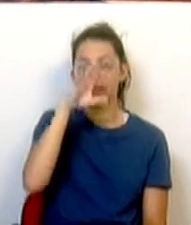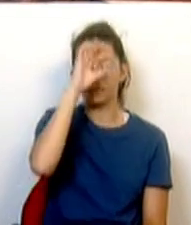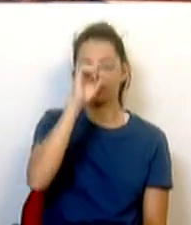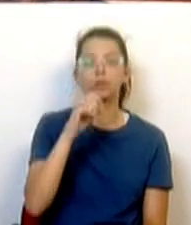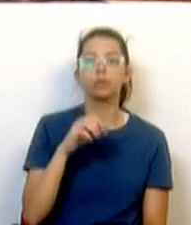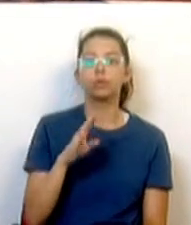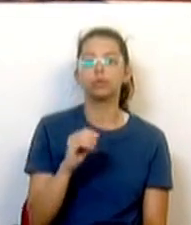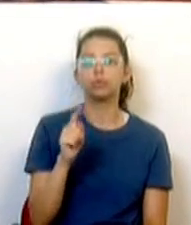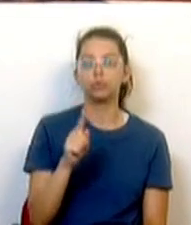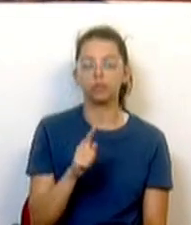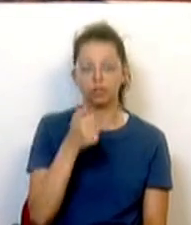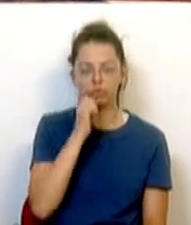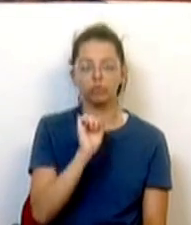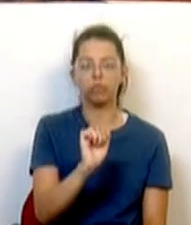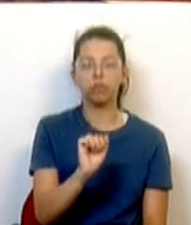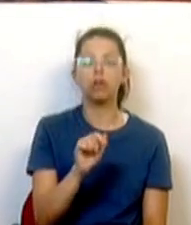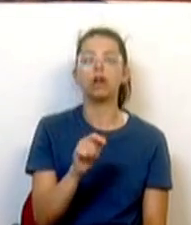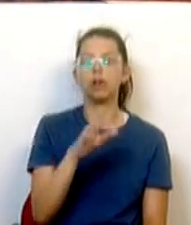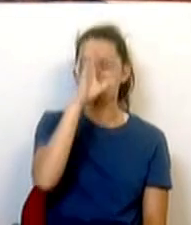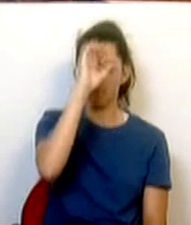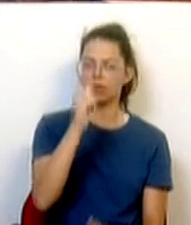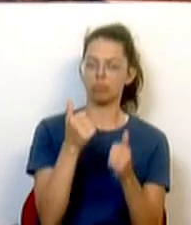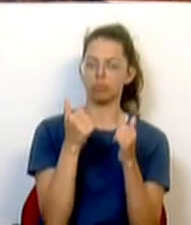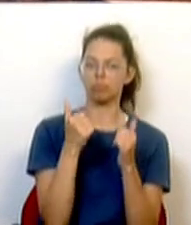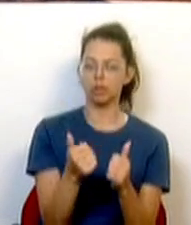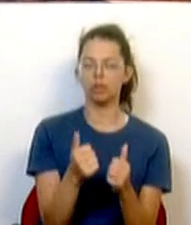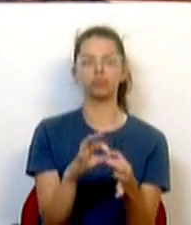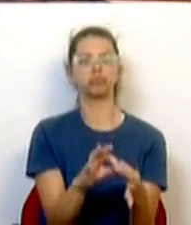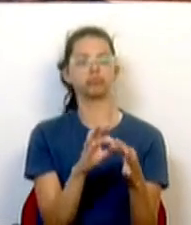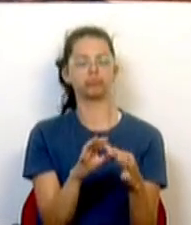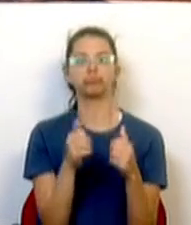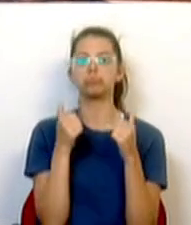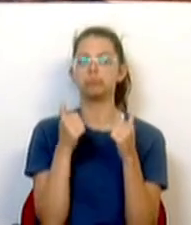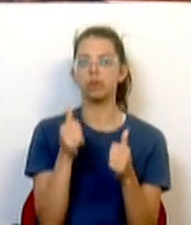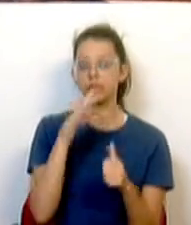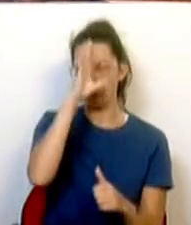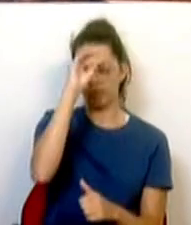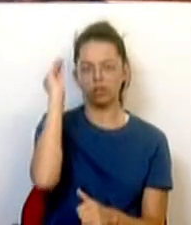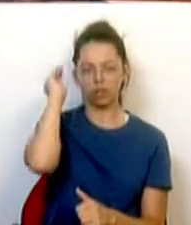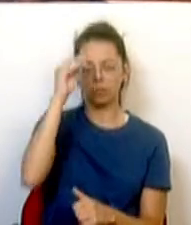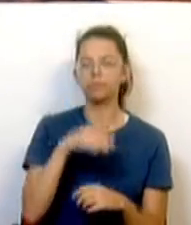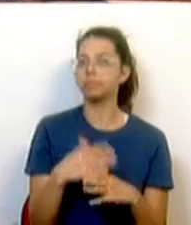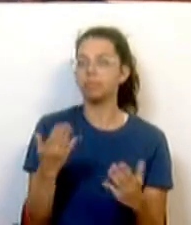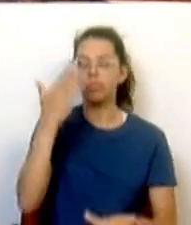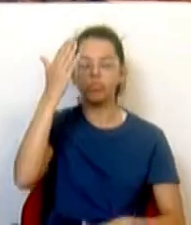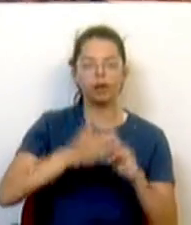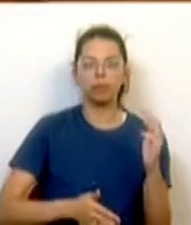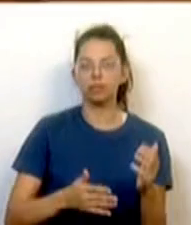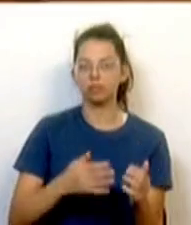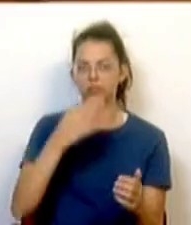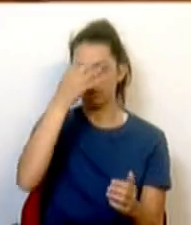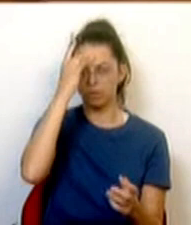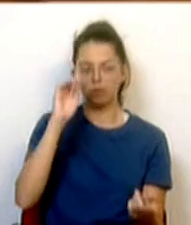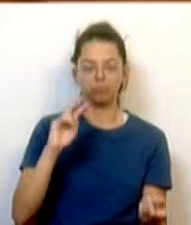Manuel Bolieiro, considerava que era um Governo de bem e que tinha um excelente relacionamento com o Governo da República. Porquê é que de um momento para o outro mudaram de